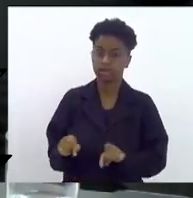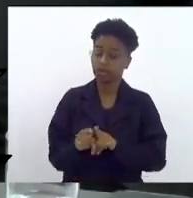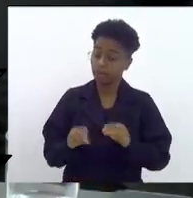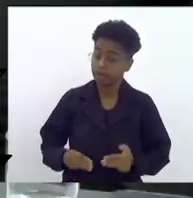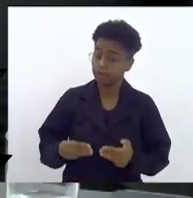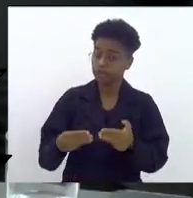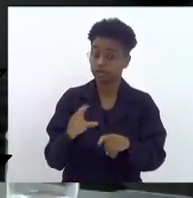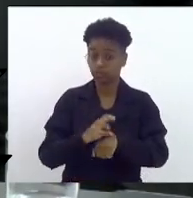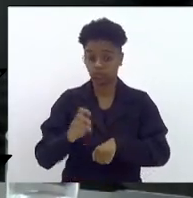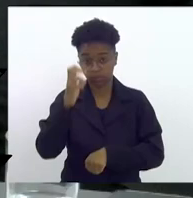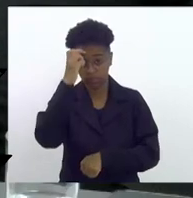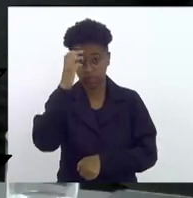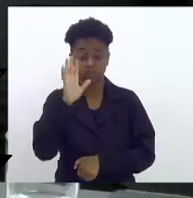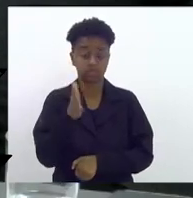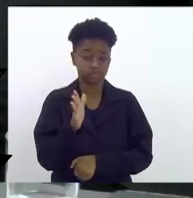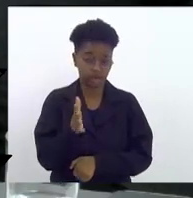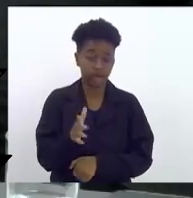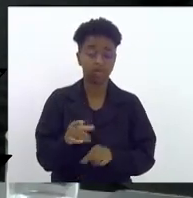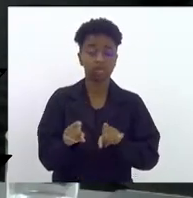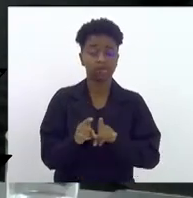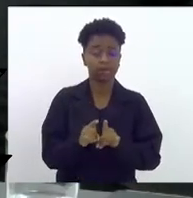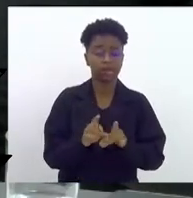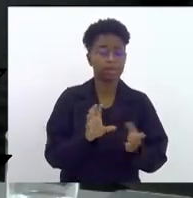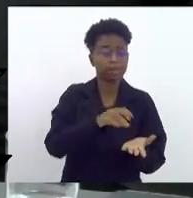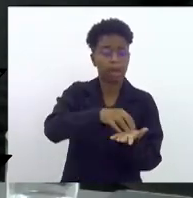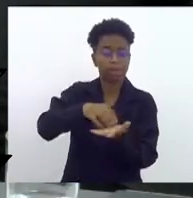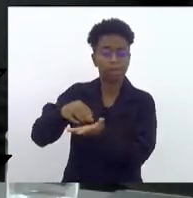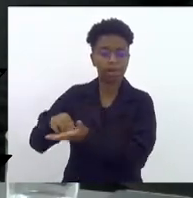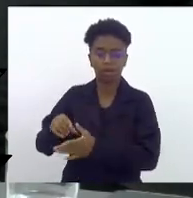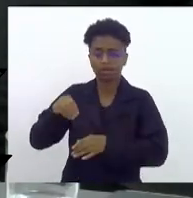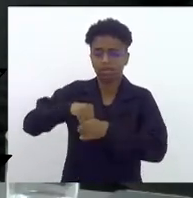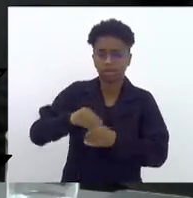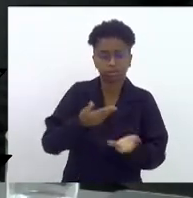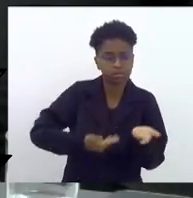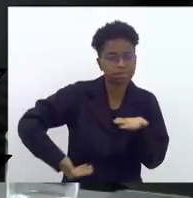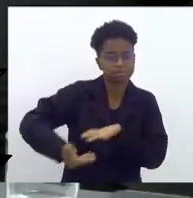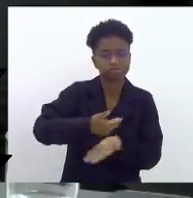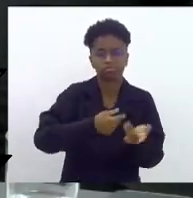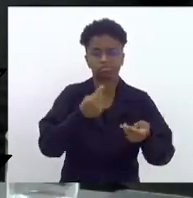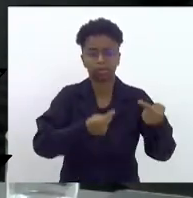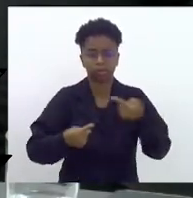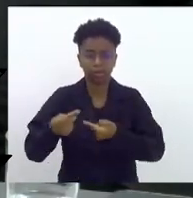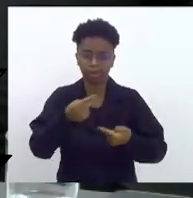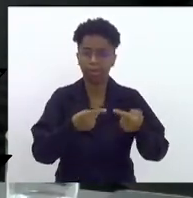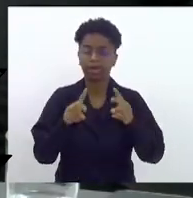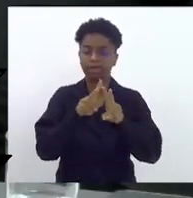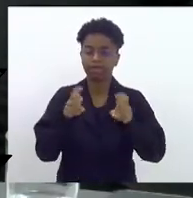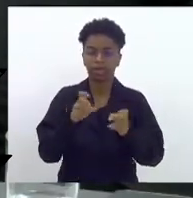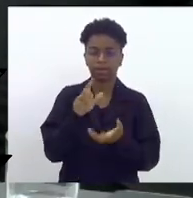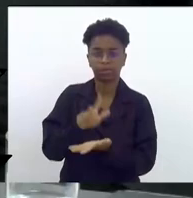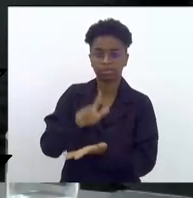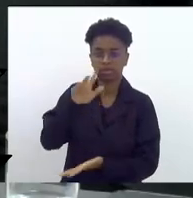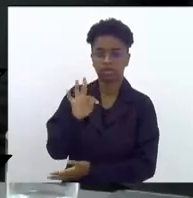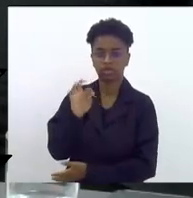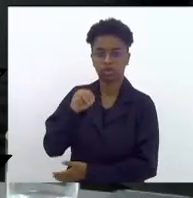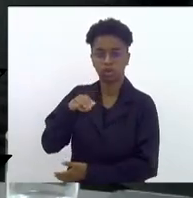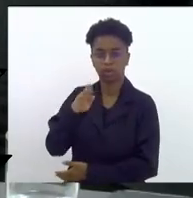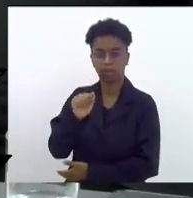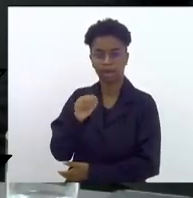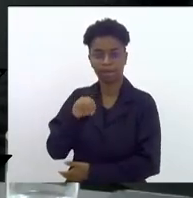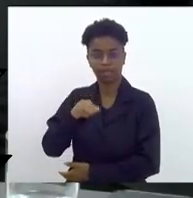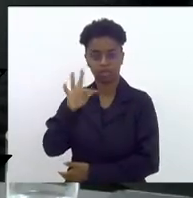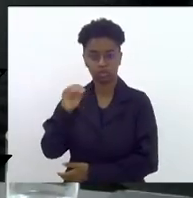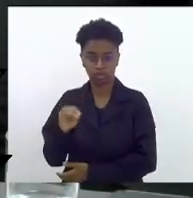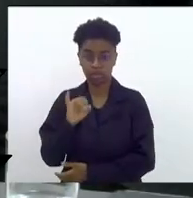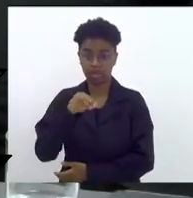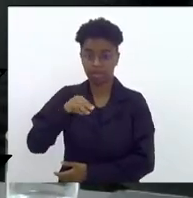da cultura seus órgãos internos que dialogam com a questão do tombamento imaterial porque